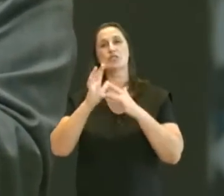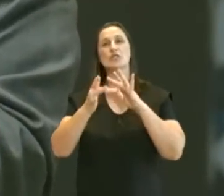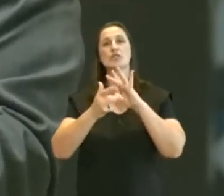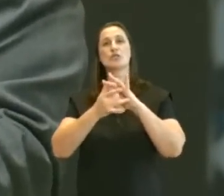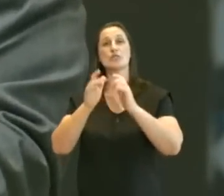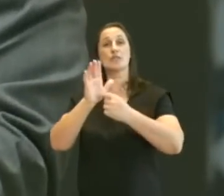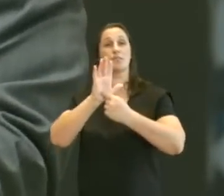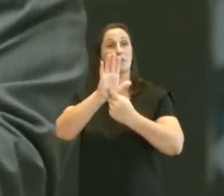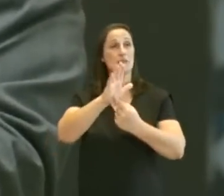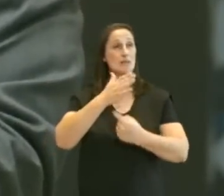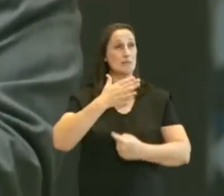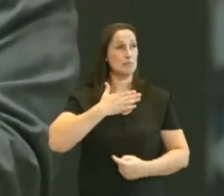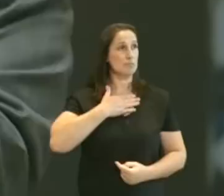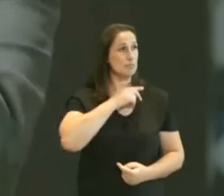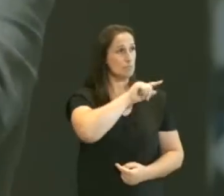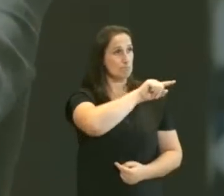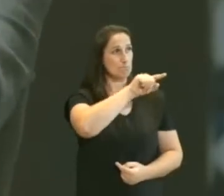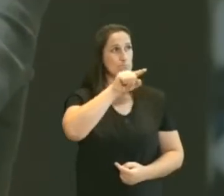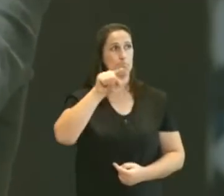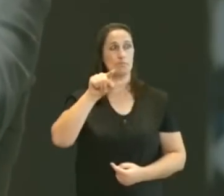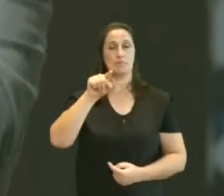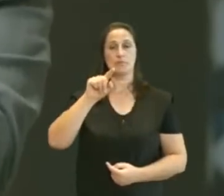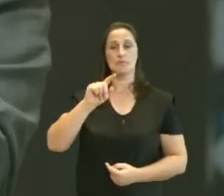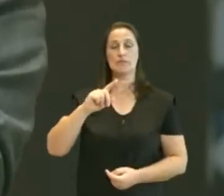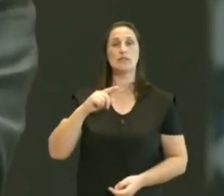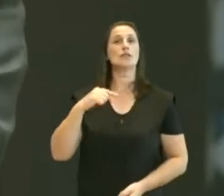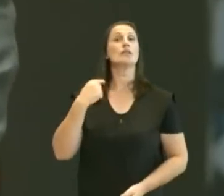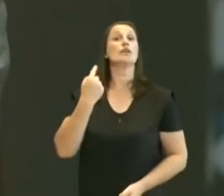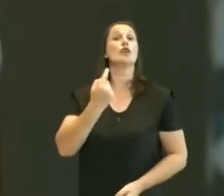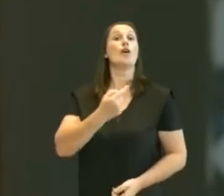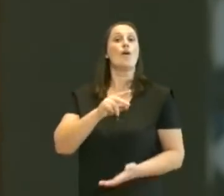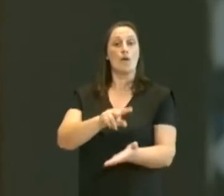você, para nos levantar.